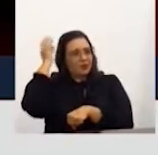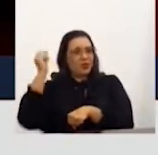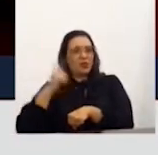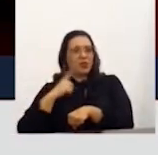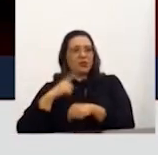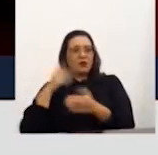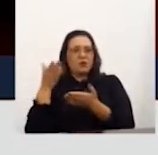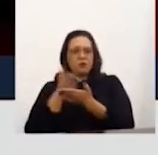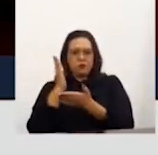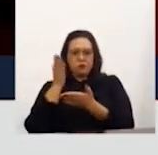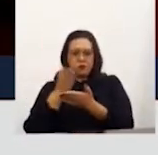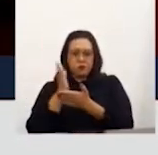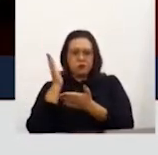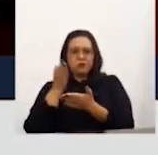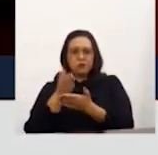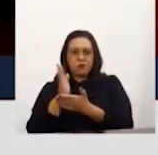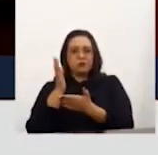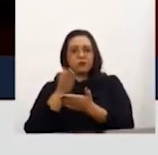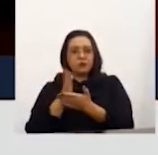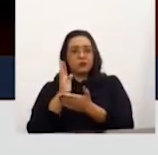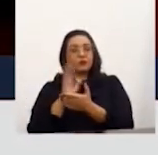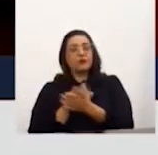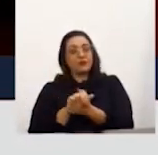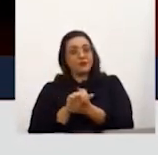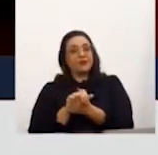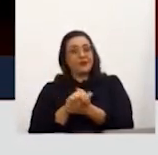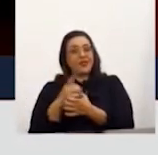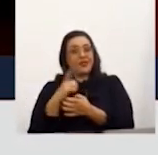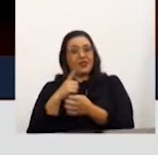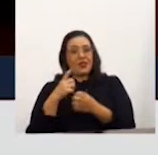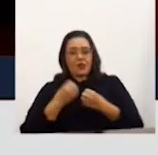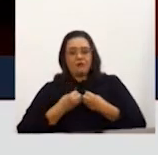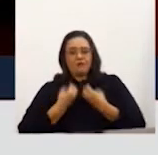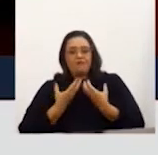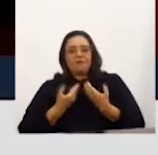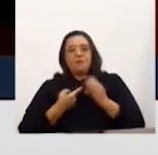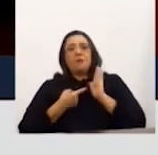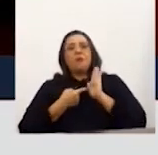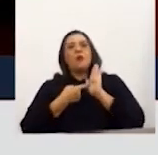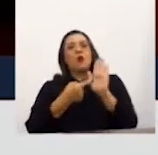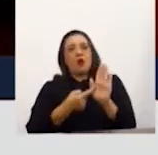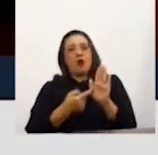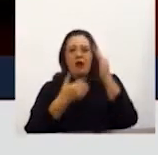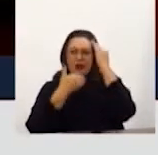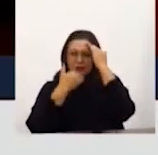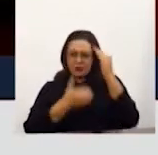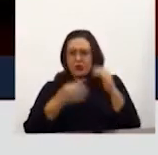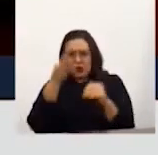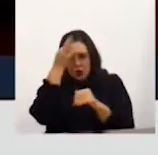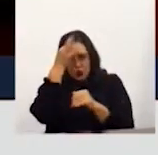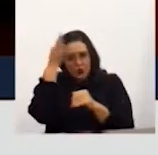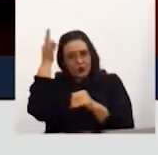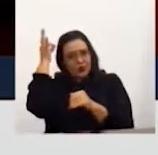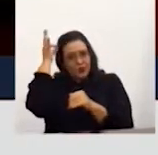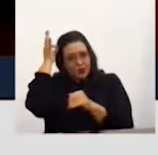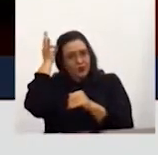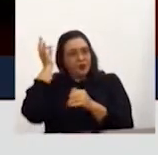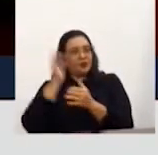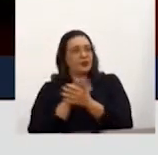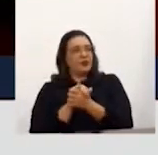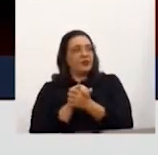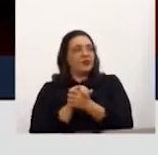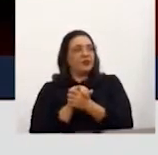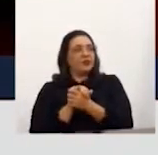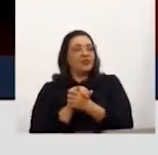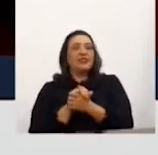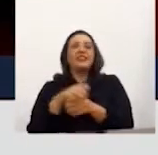de aprovação, então eu tenho que expressar a minha gratidão pela instituição Unifev, não vou